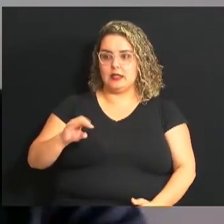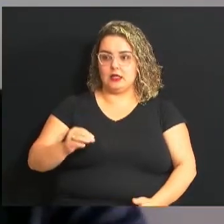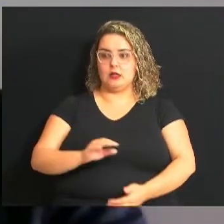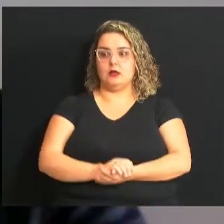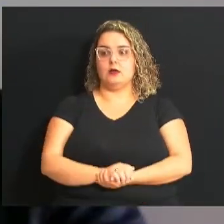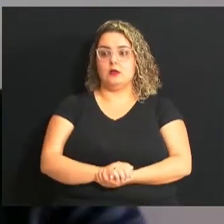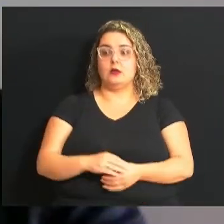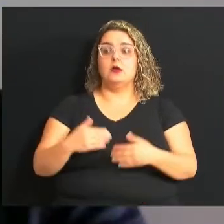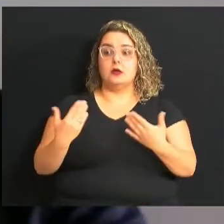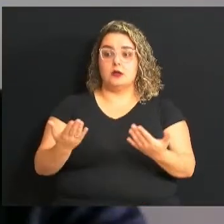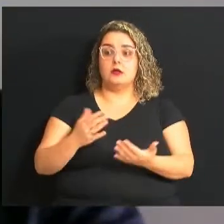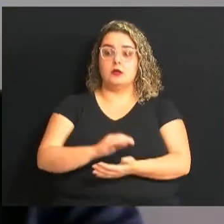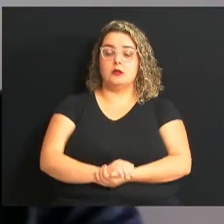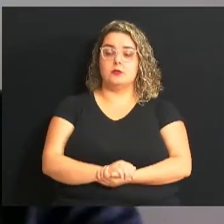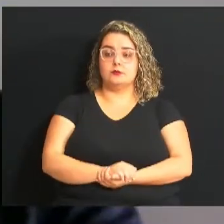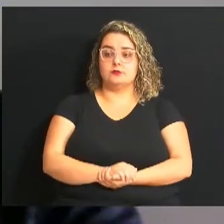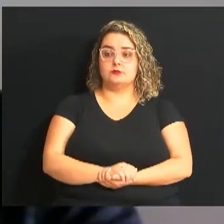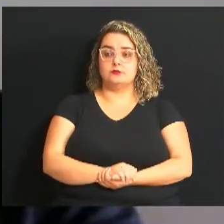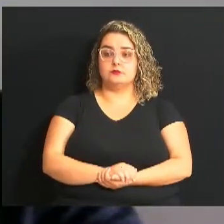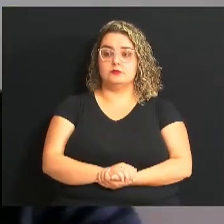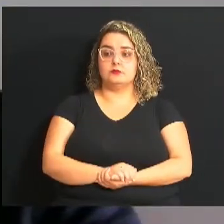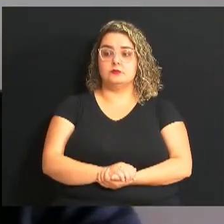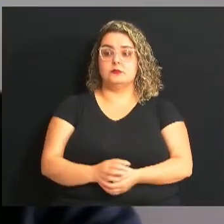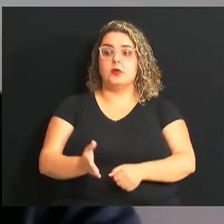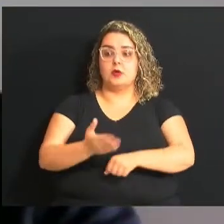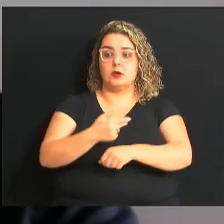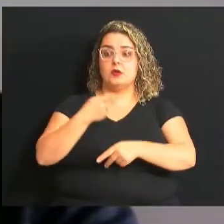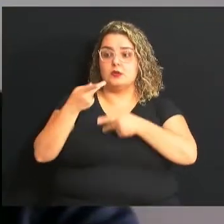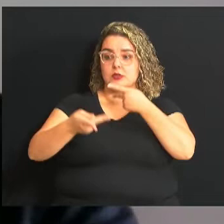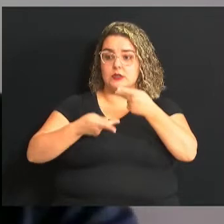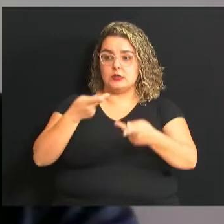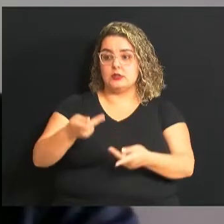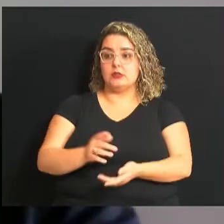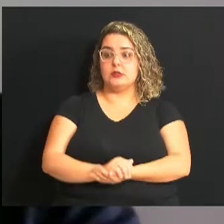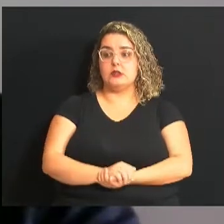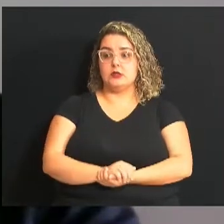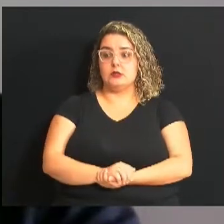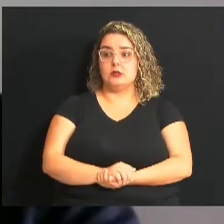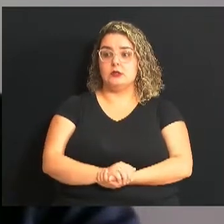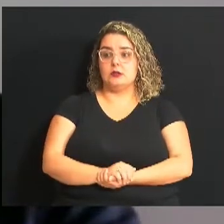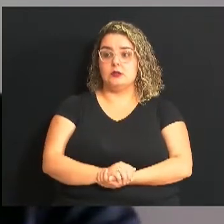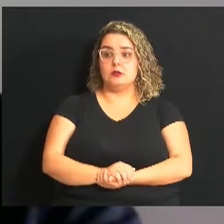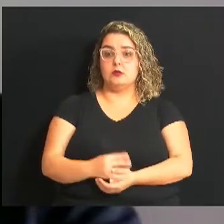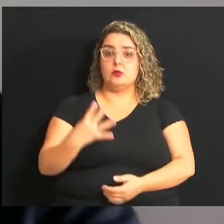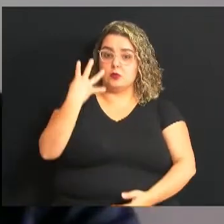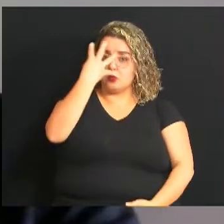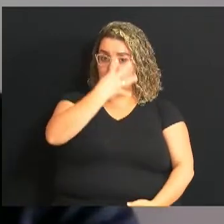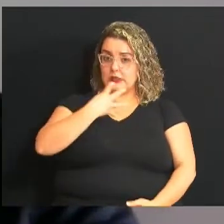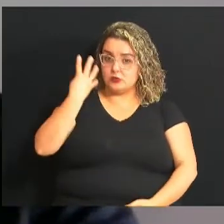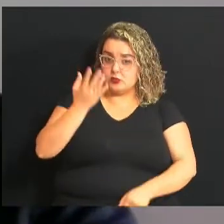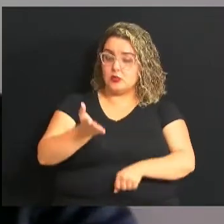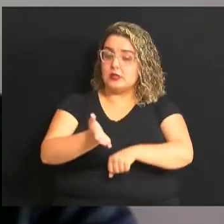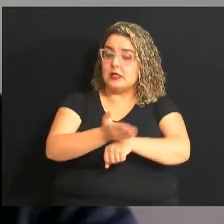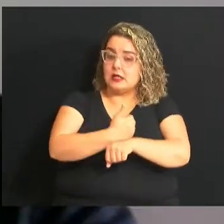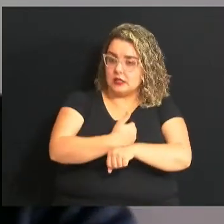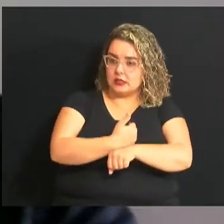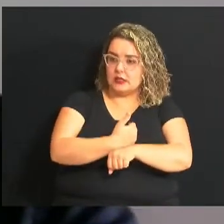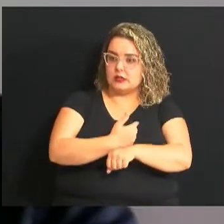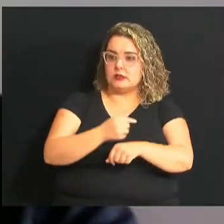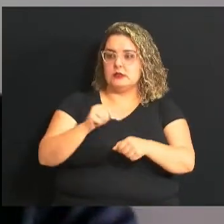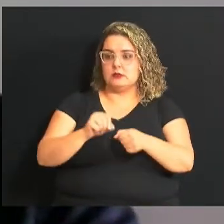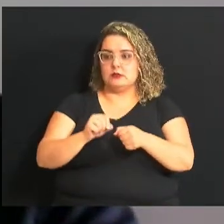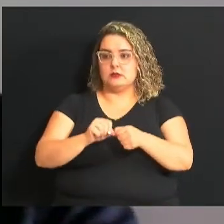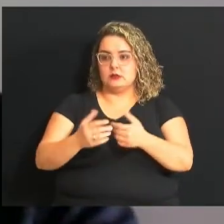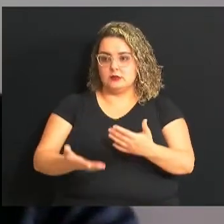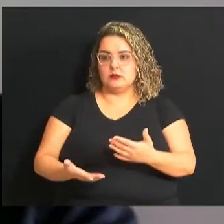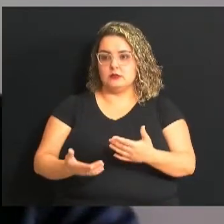Então, antes, quando a gente fala antes, seria antes, no mínimo 4 horas antes, para ter o glicogênio